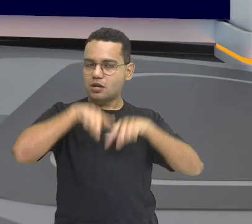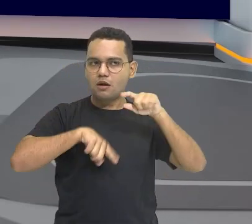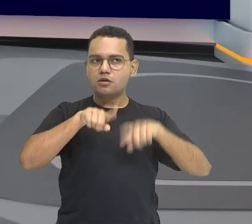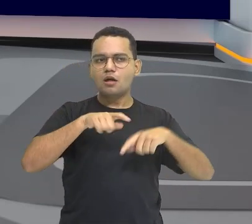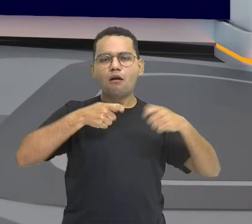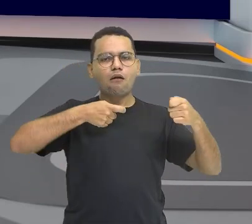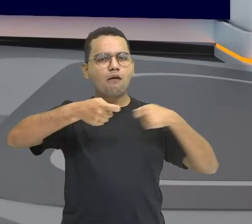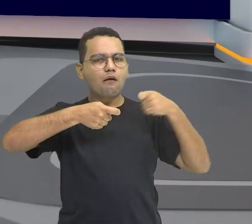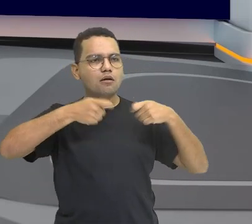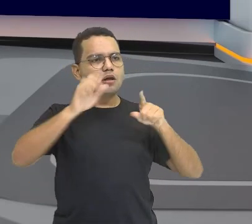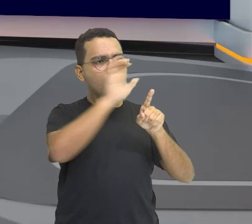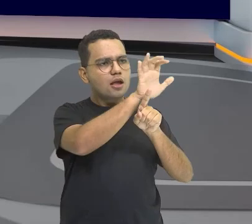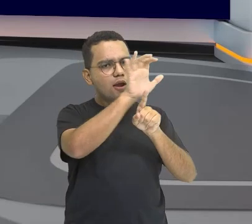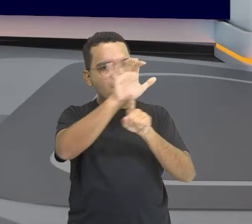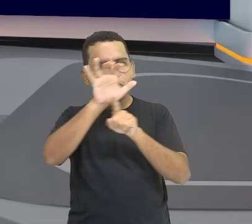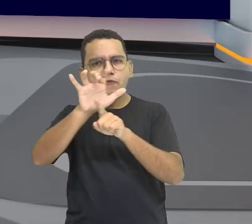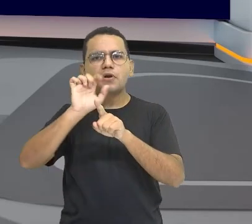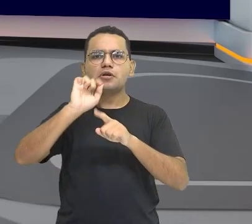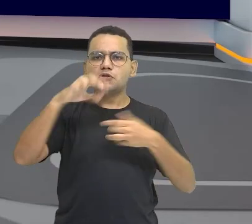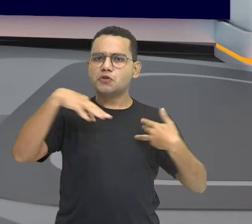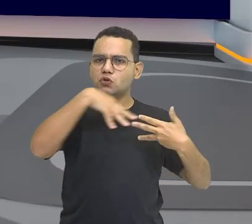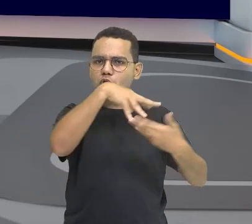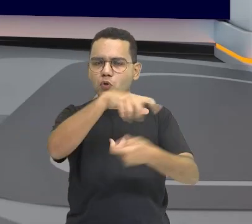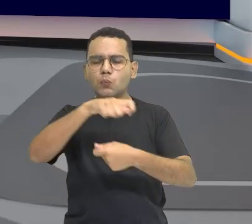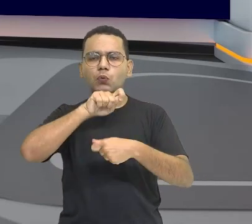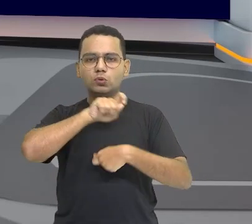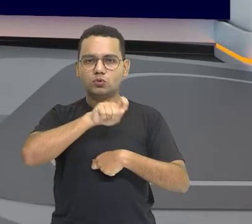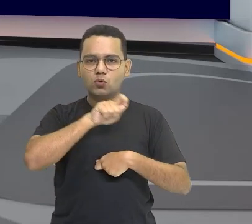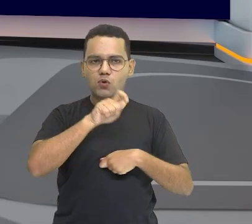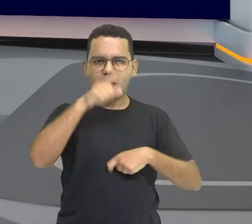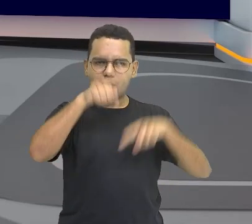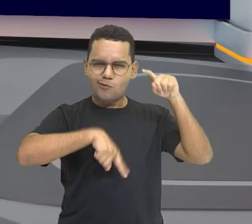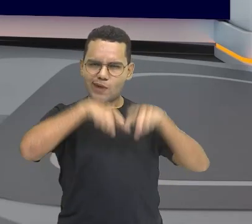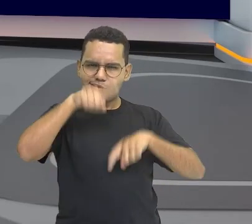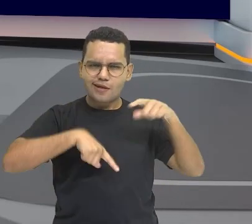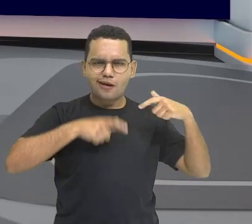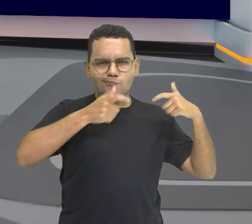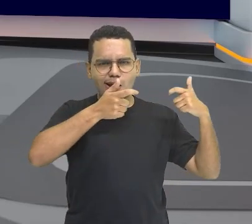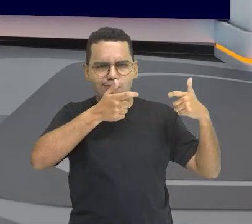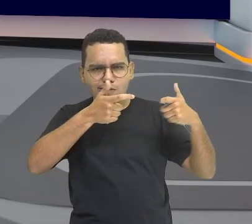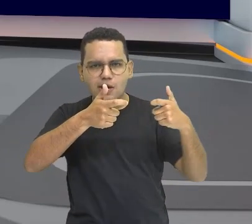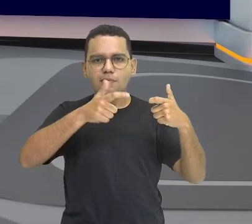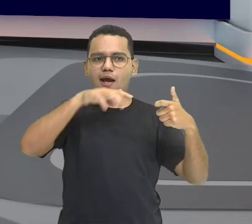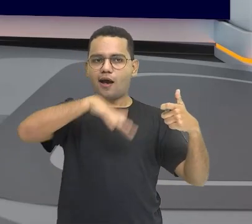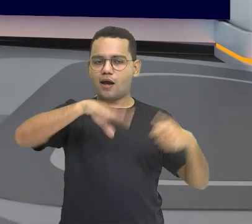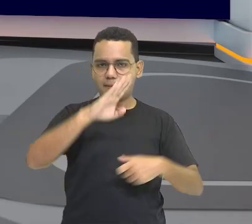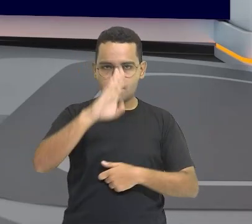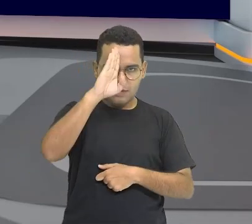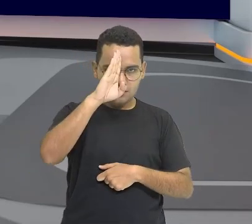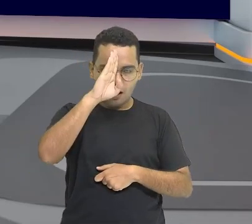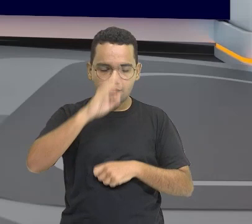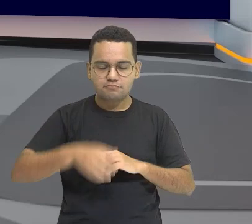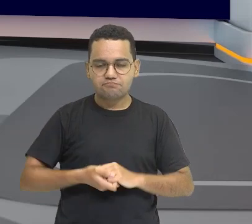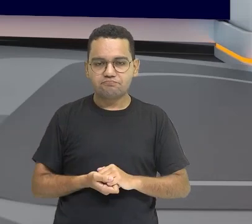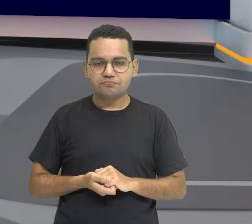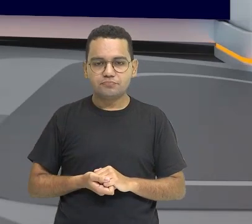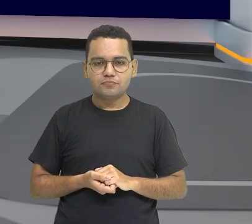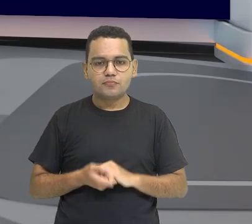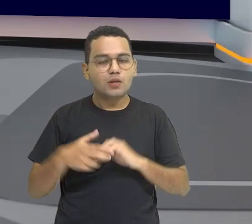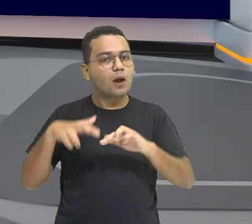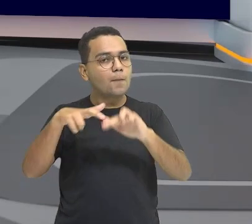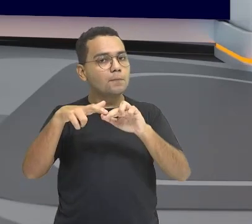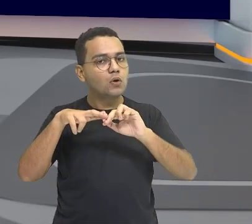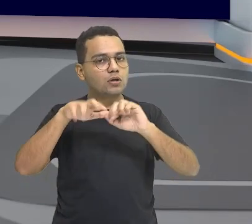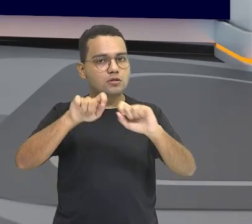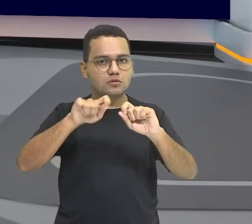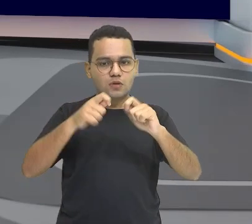tem um exército mais poderoso em termos de armamento, tá? Então ele consegue ser ali hegemônico no quesito militar. Contudo, quando a gente fala das